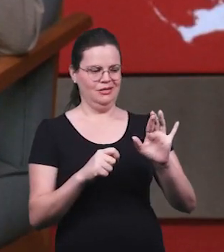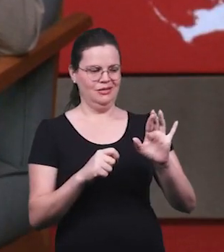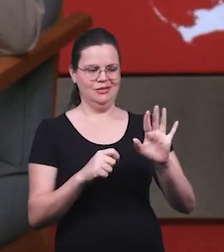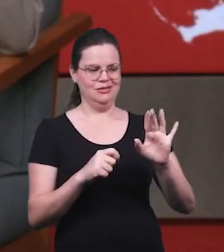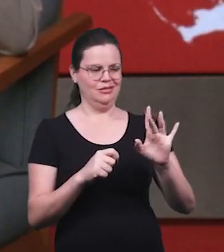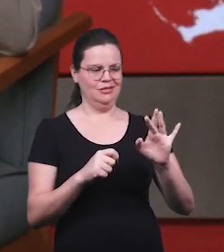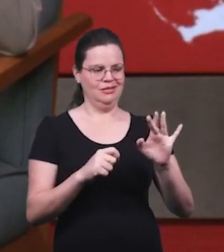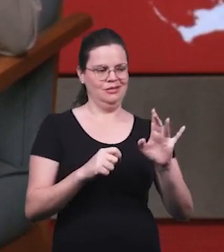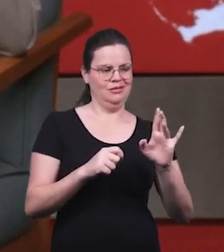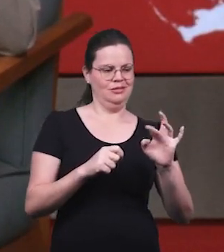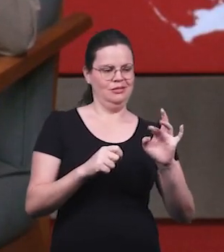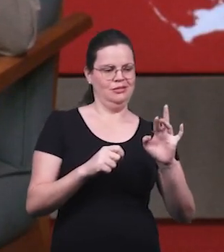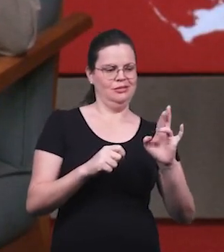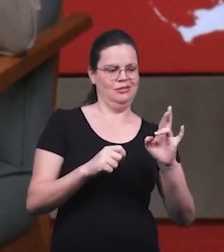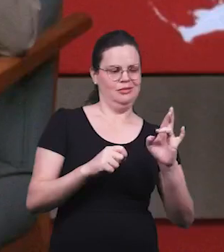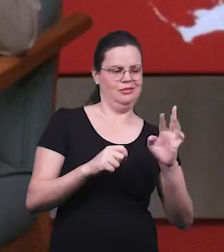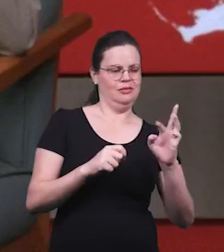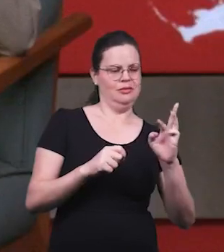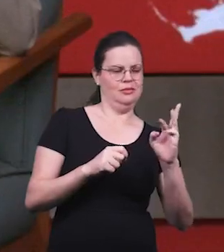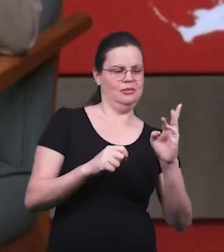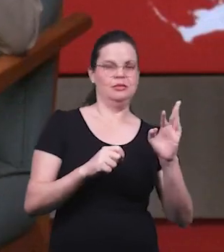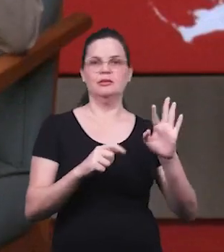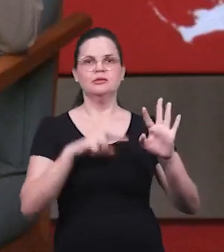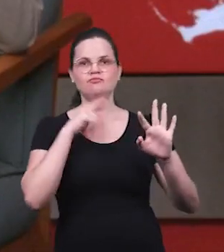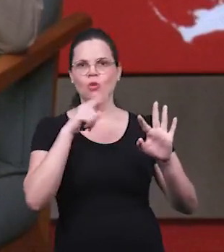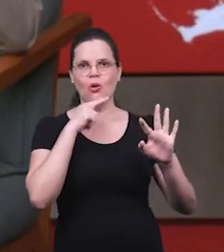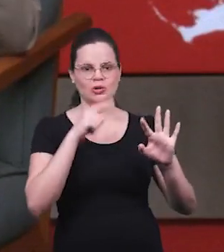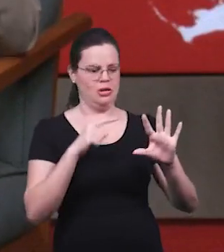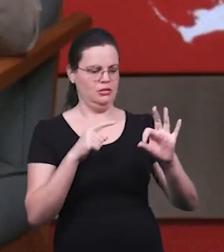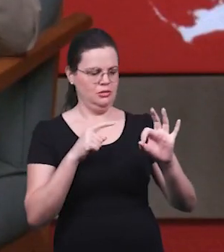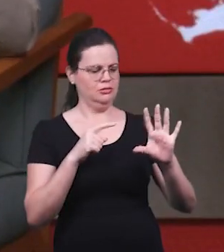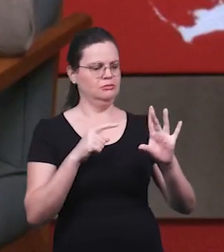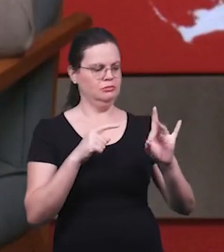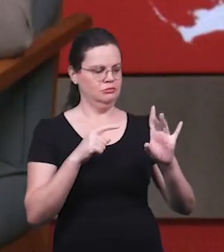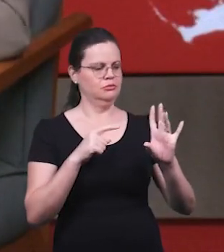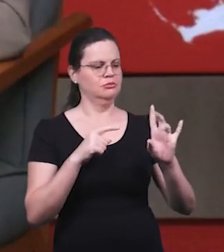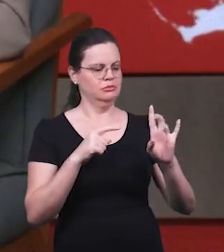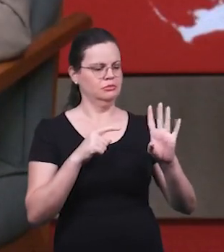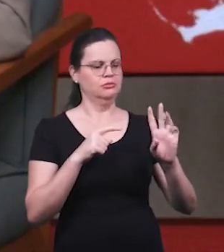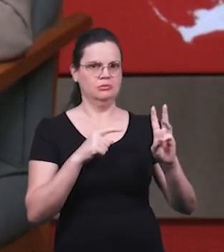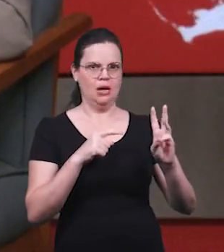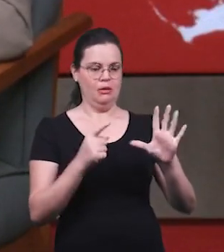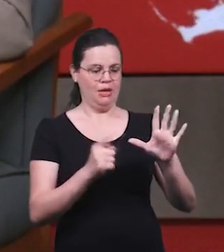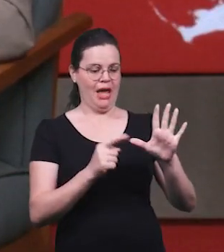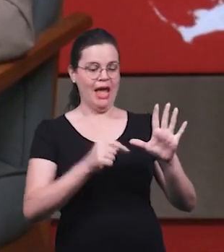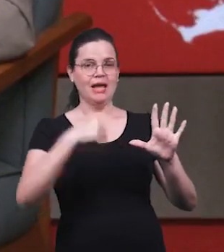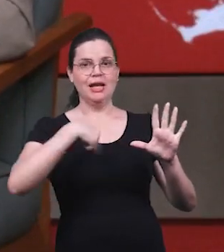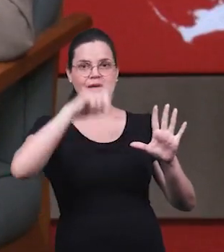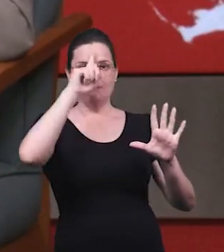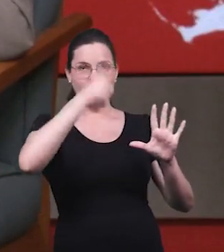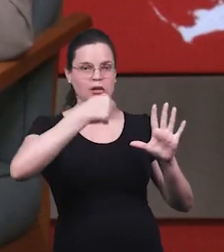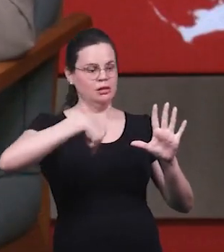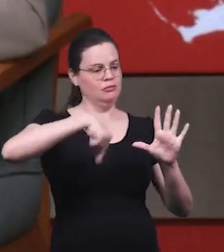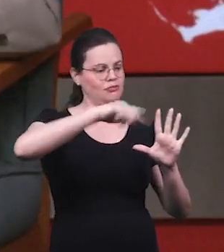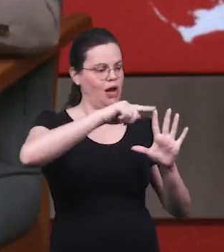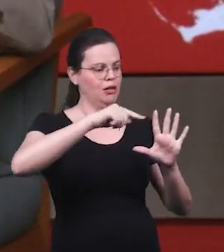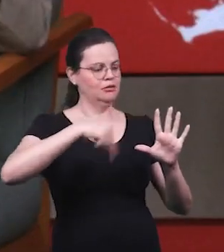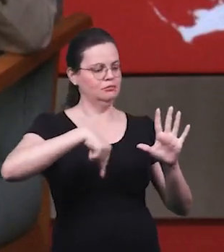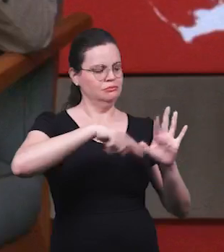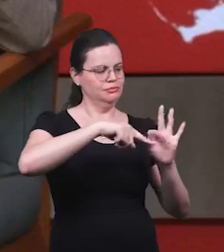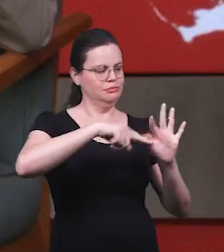pode, mas o polegar articula com todos os 4. Então, o ministério apostólico, ele é um ministério